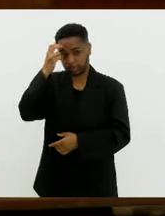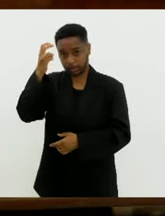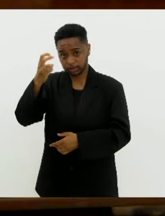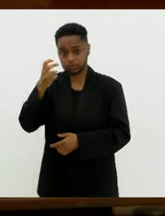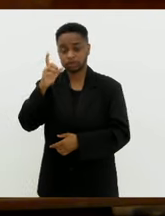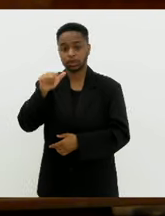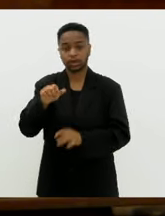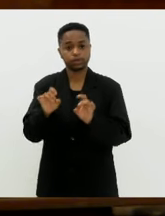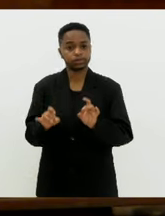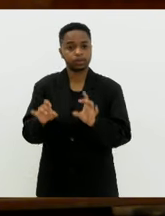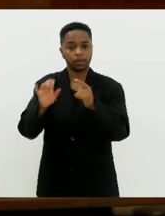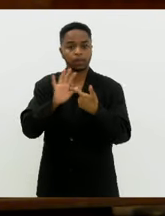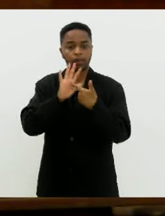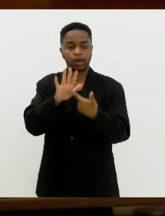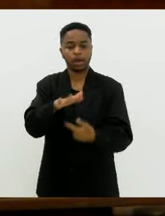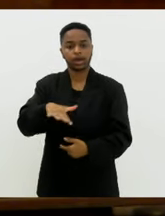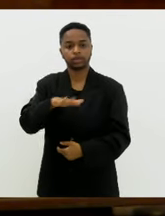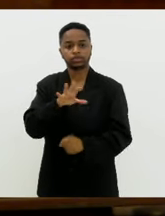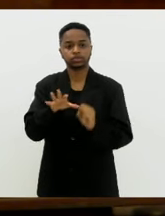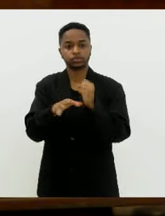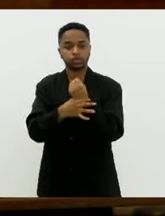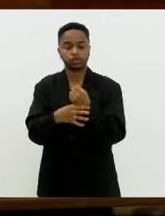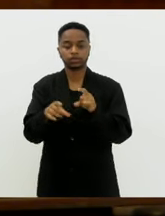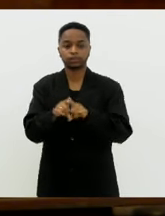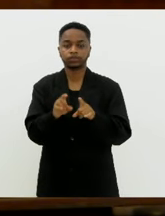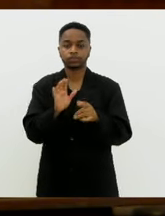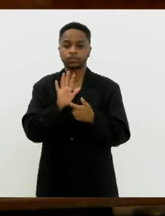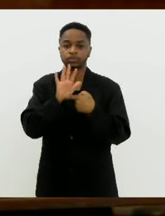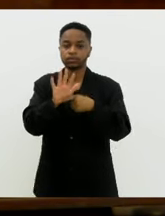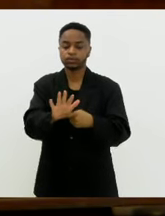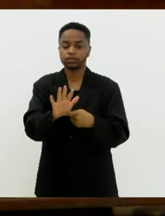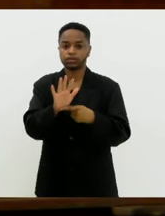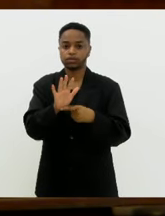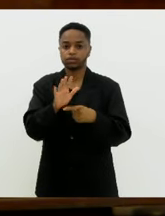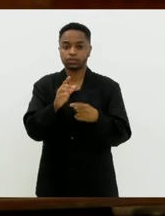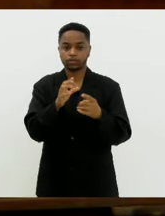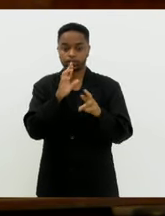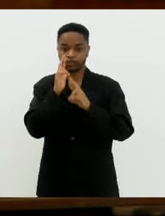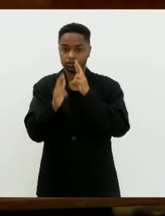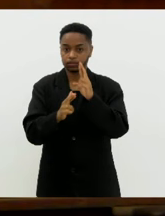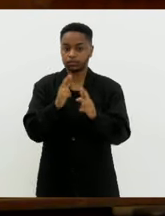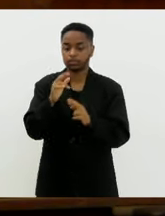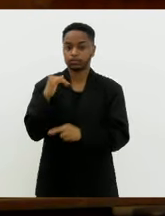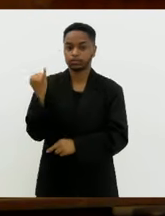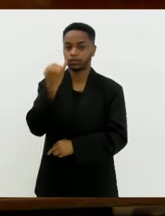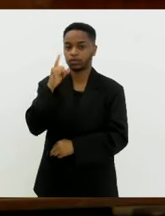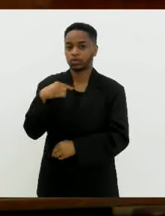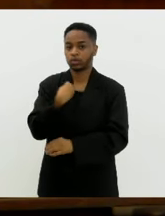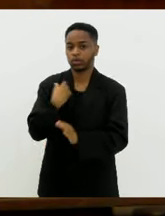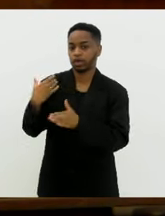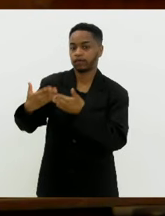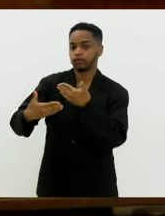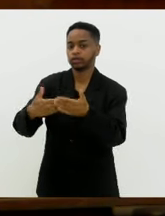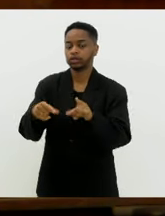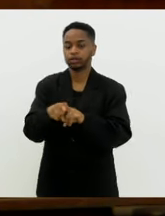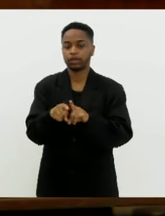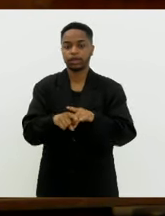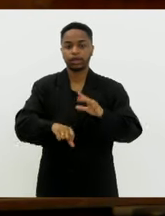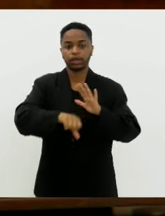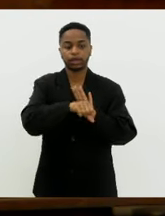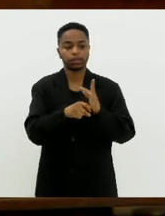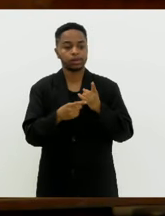da segurança e contribuiu para os resultados significativos que avançamos. Os crimes contra a vida